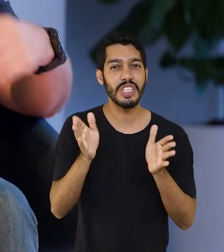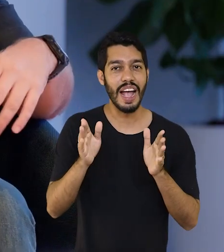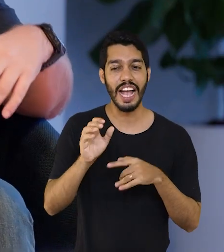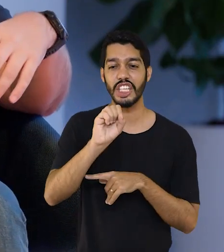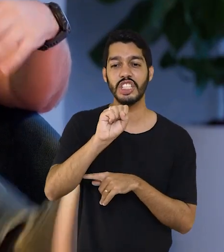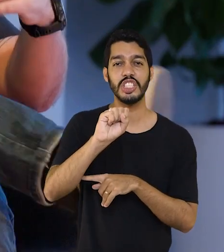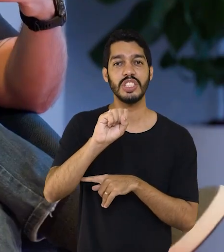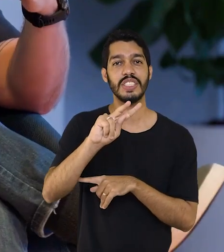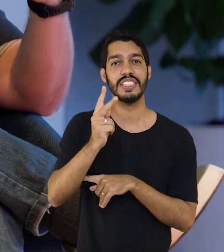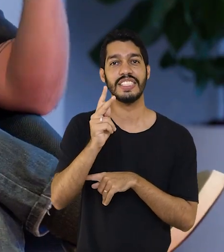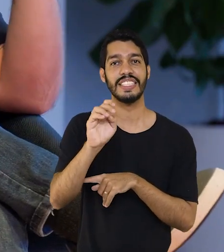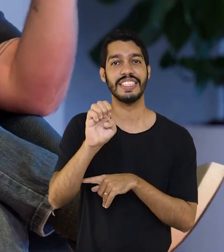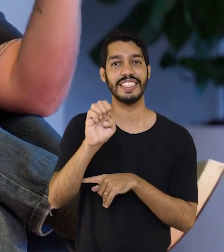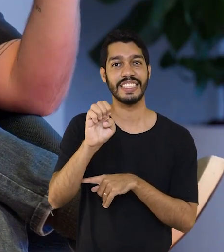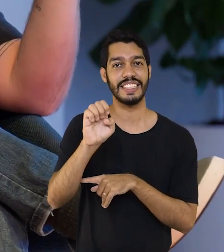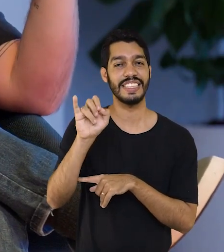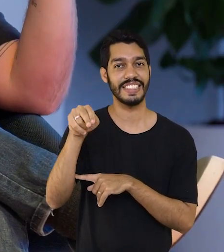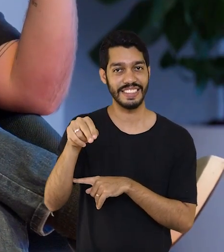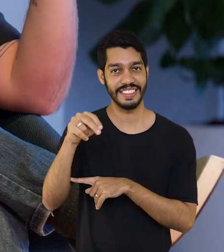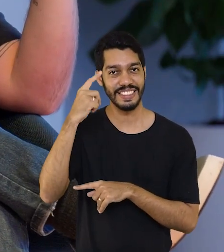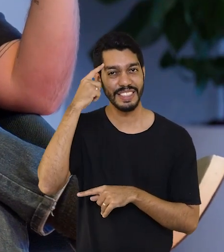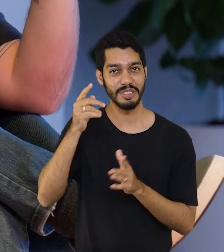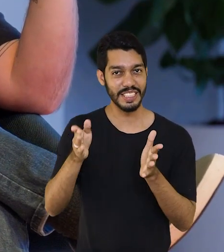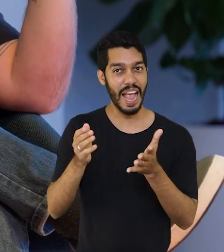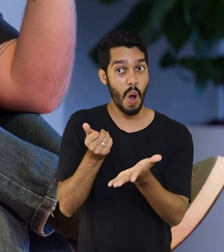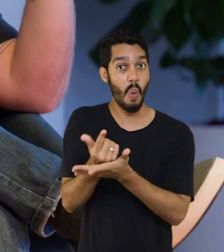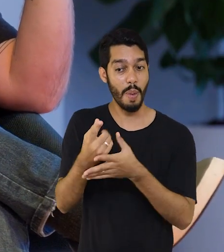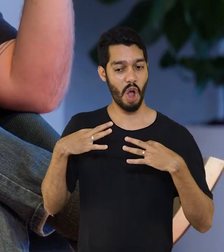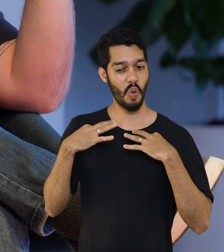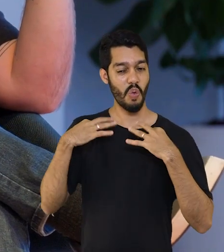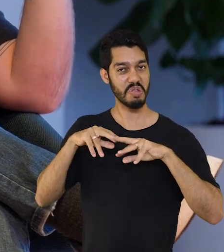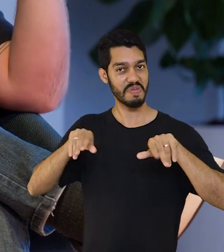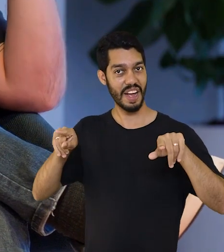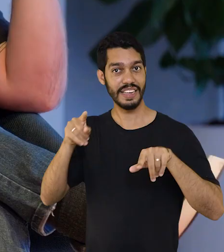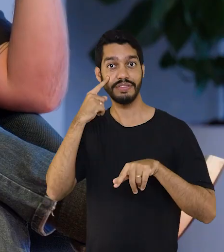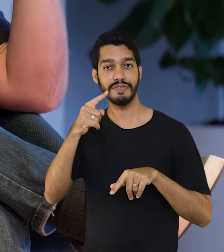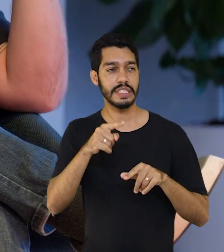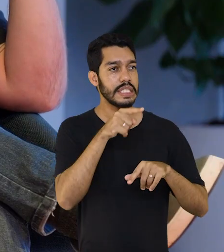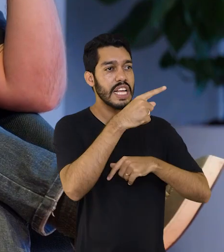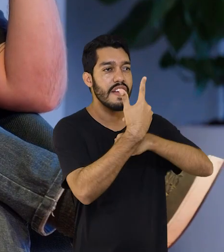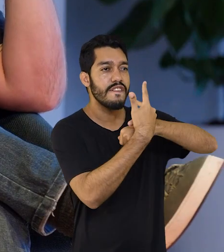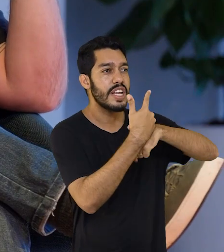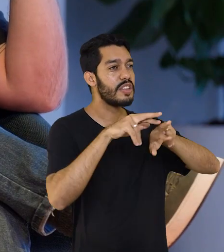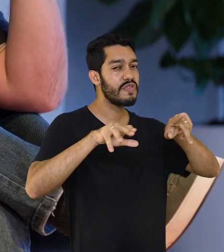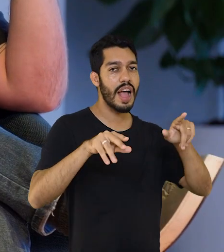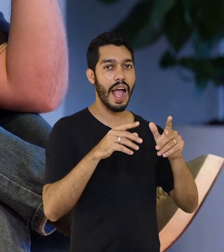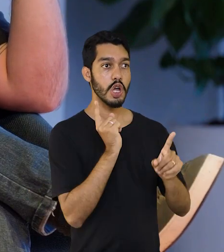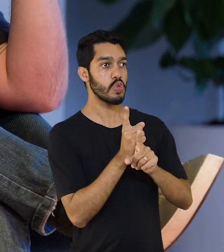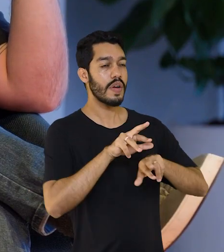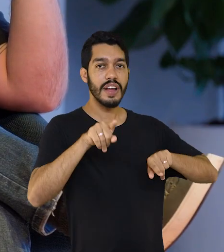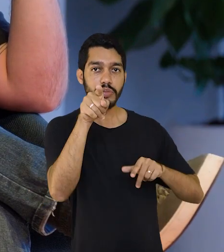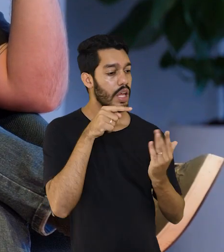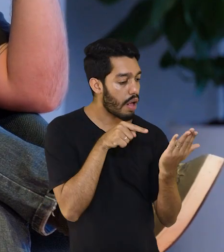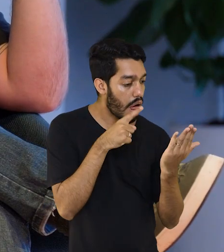viveram. Shein. Quem aqui já comprou um negócio na Shein? Quem aqui sentiu vontade de comprar um